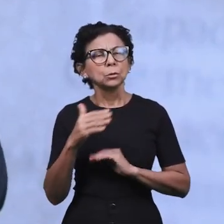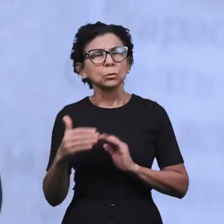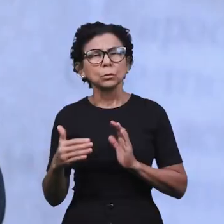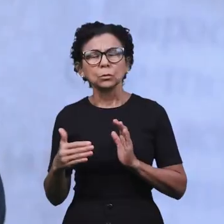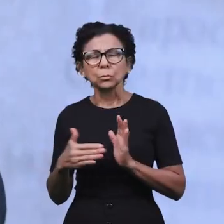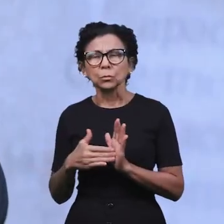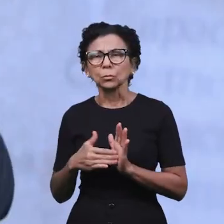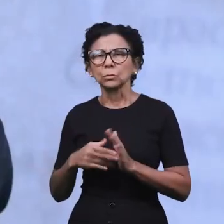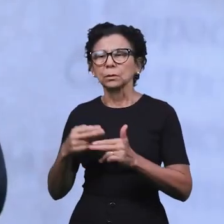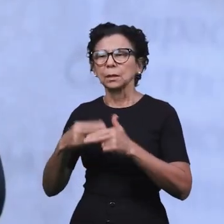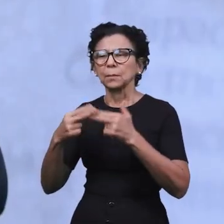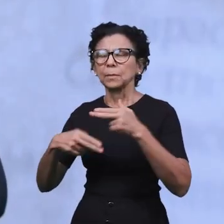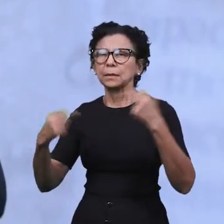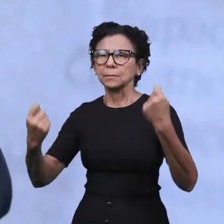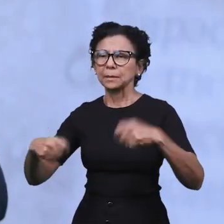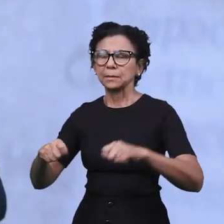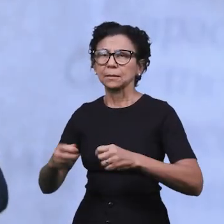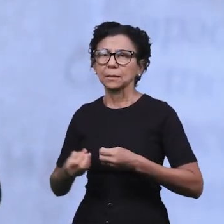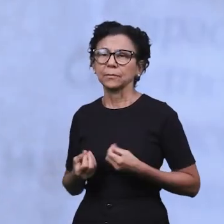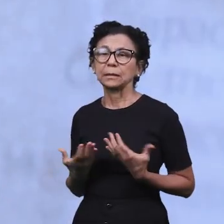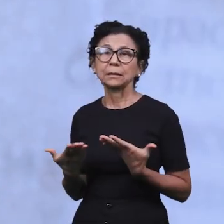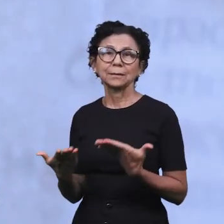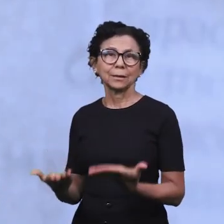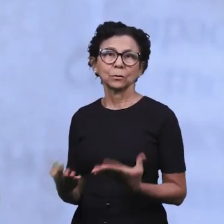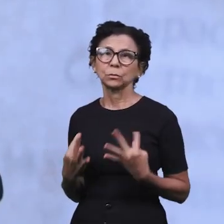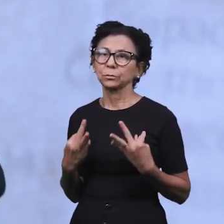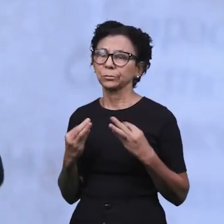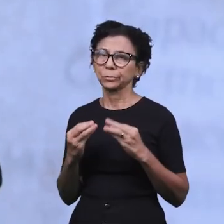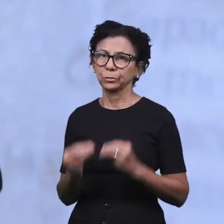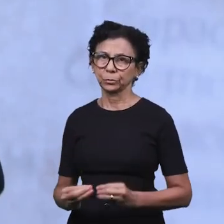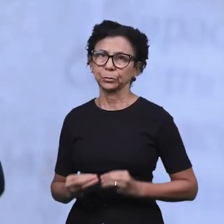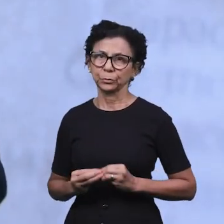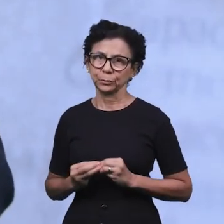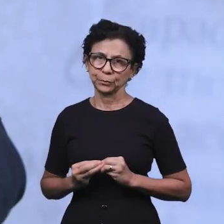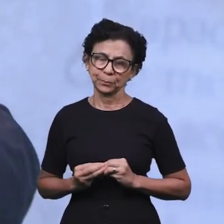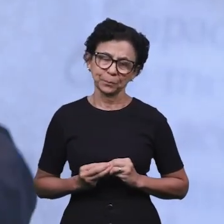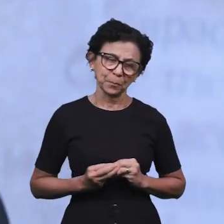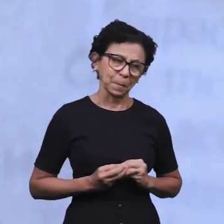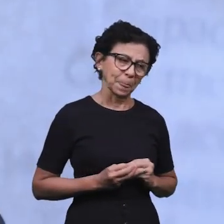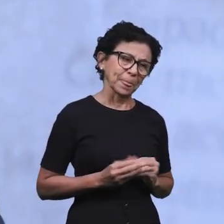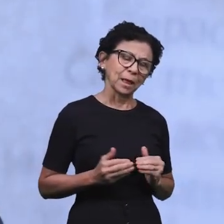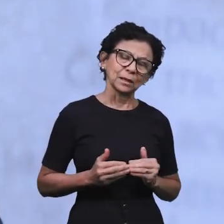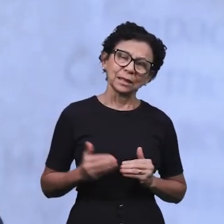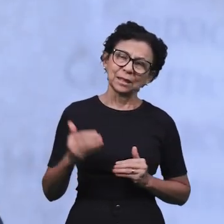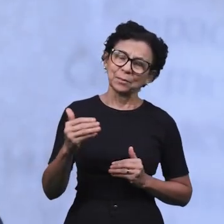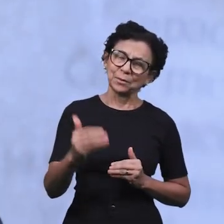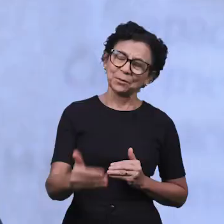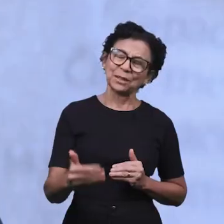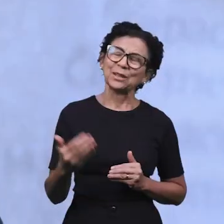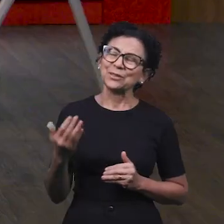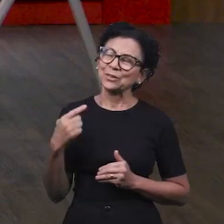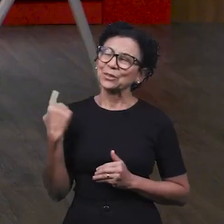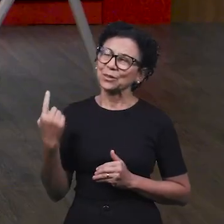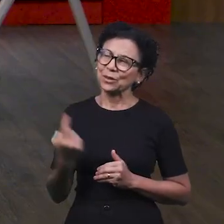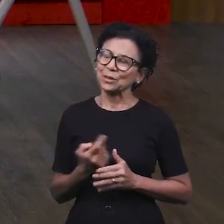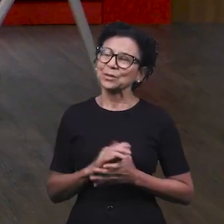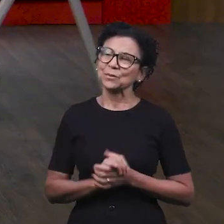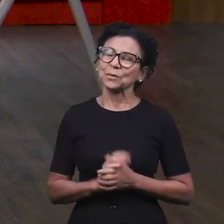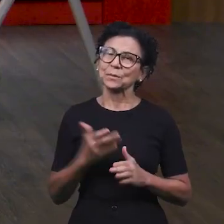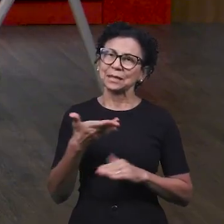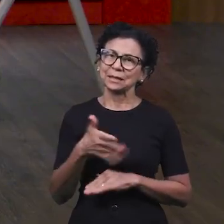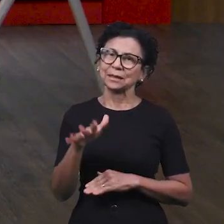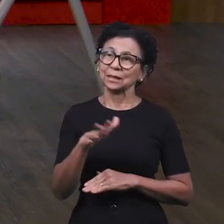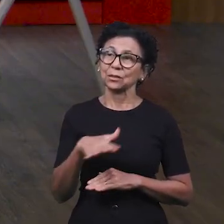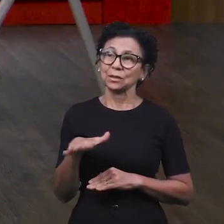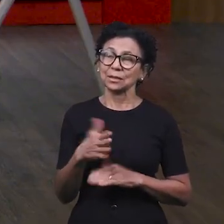de materiais que ele precisaria usar. Eu acho que a partir daqui a gente tem bastante material para trabalhar a respeito de empreendedorismo